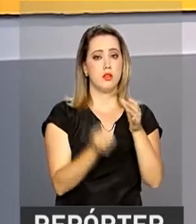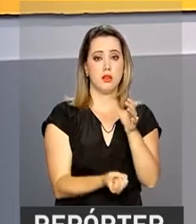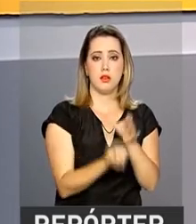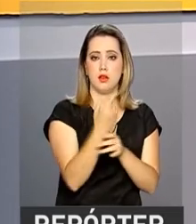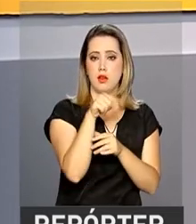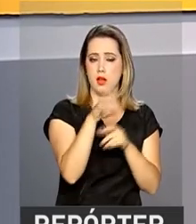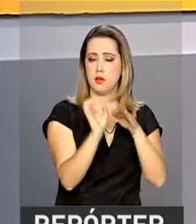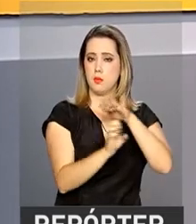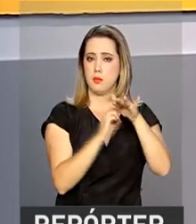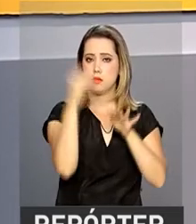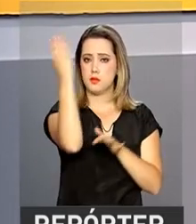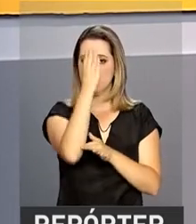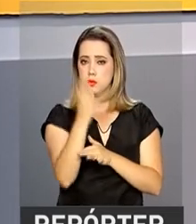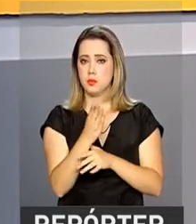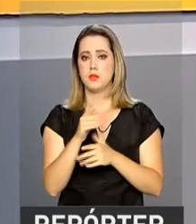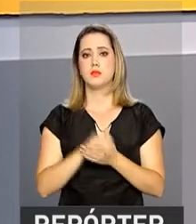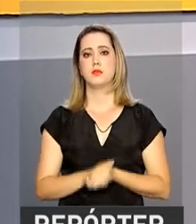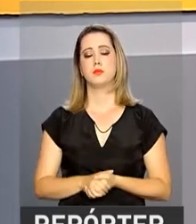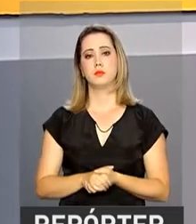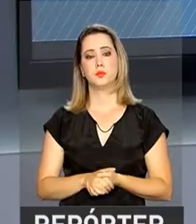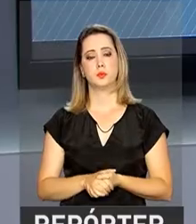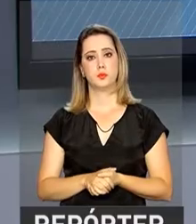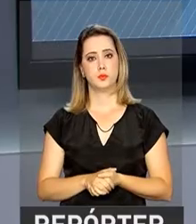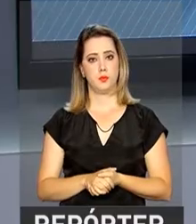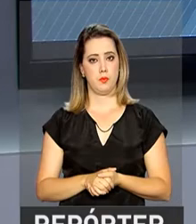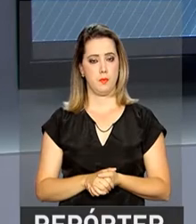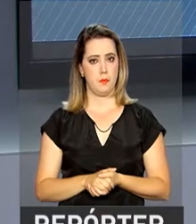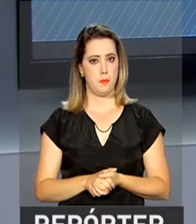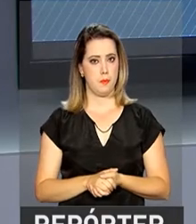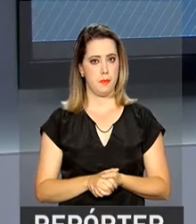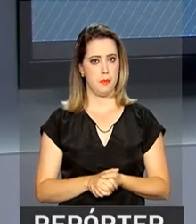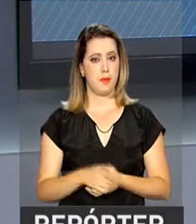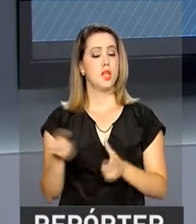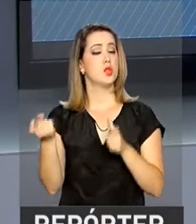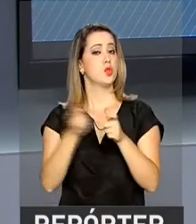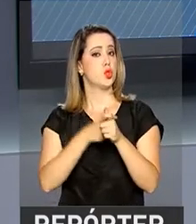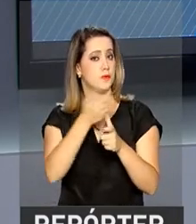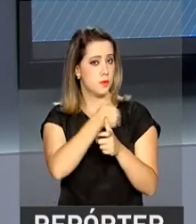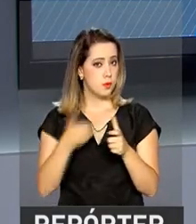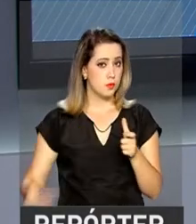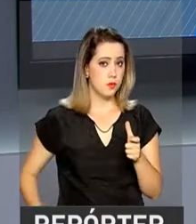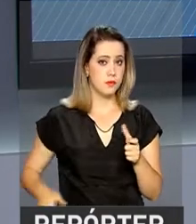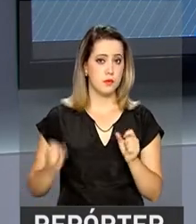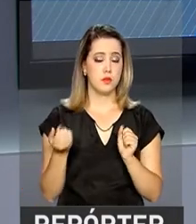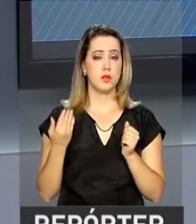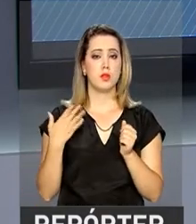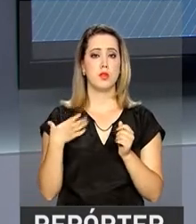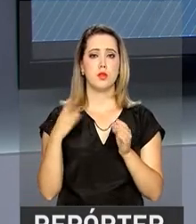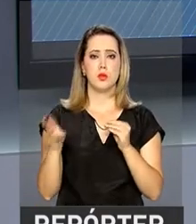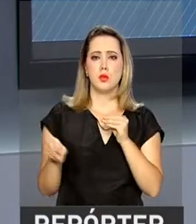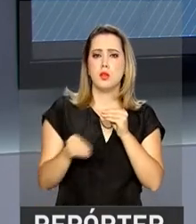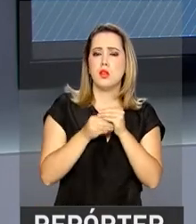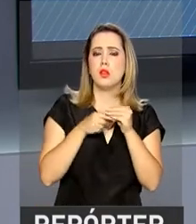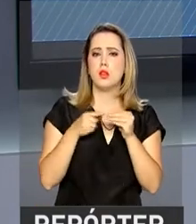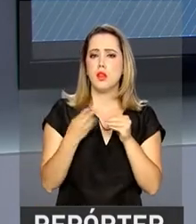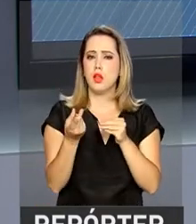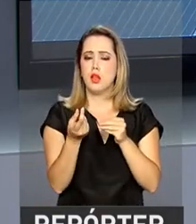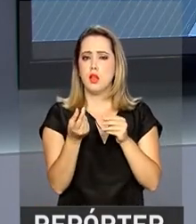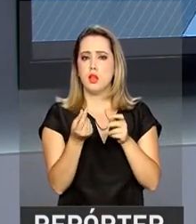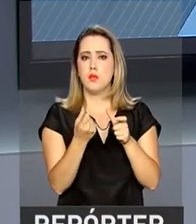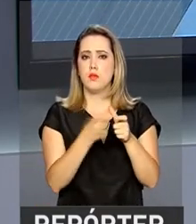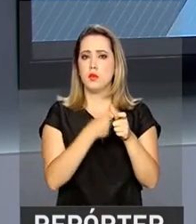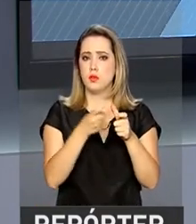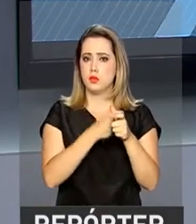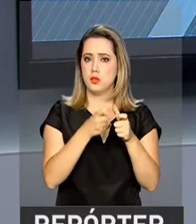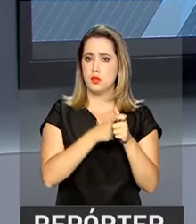O evento será no dia 2 de setembro. A dívida pública federal, que inclui o endividamento interno e externo